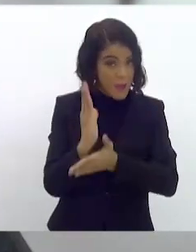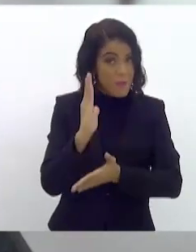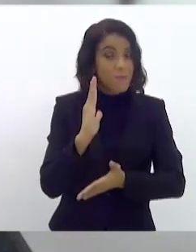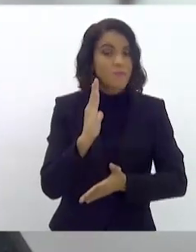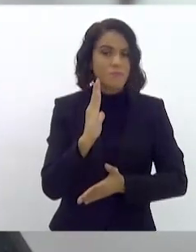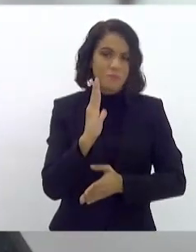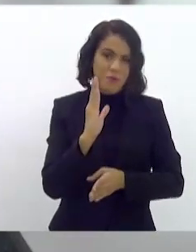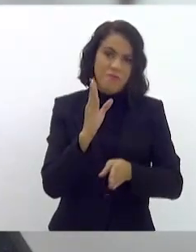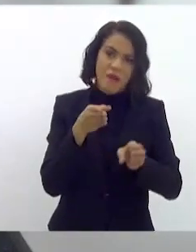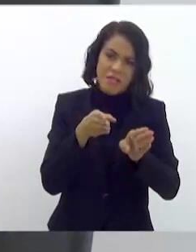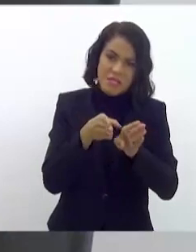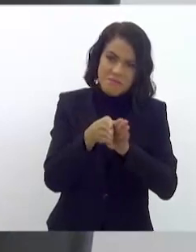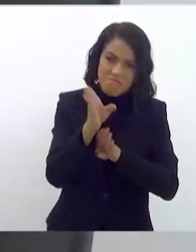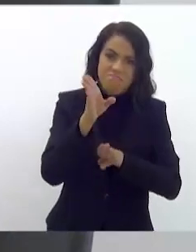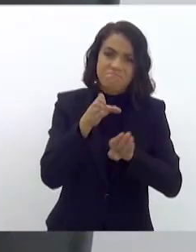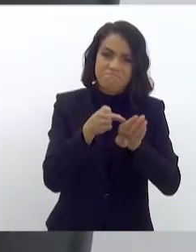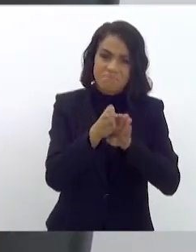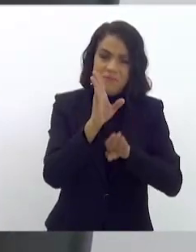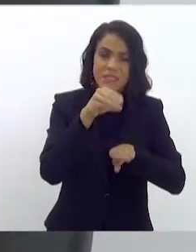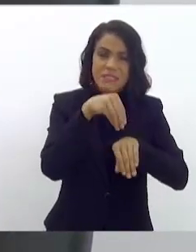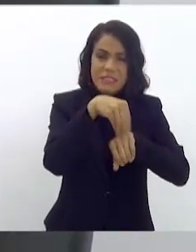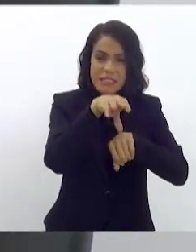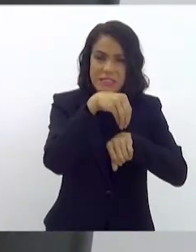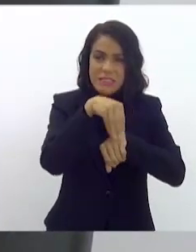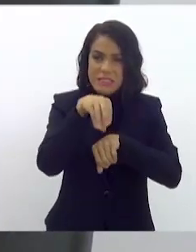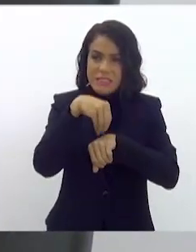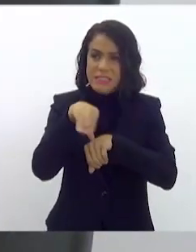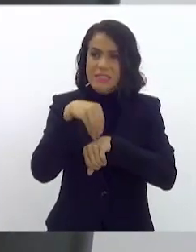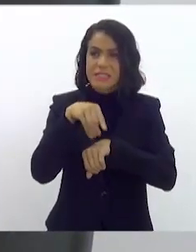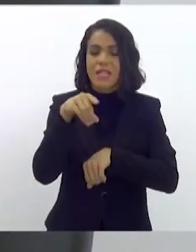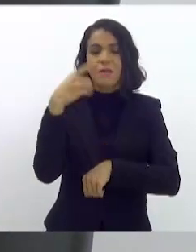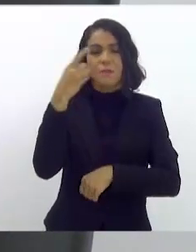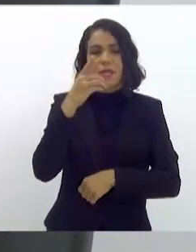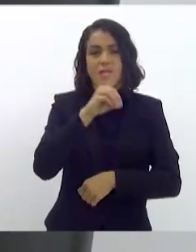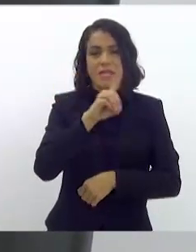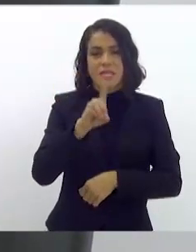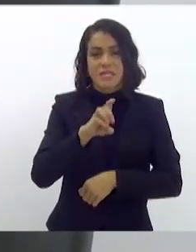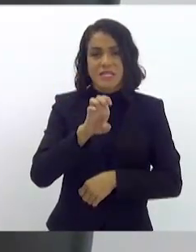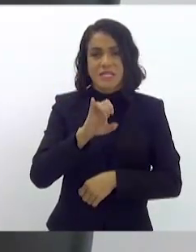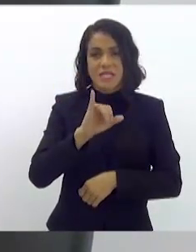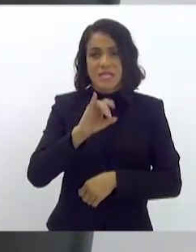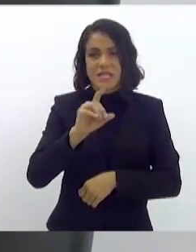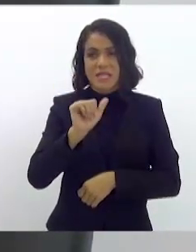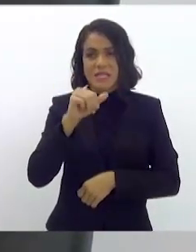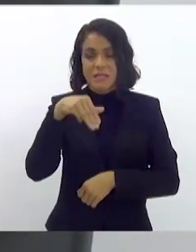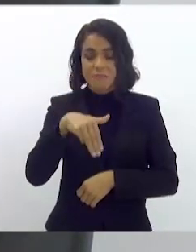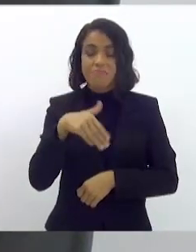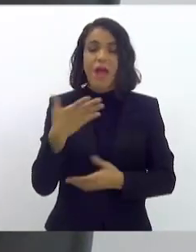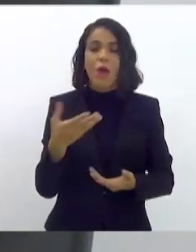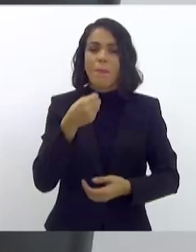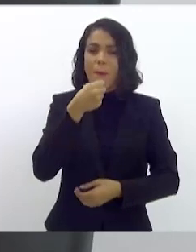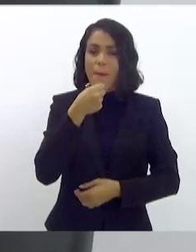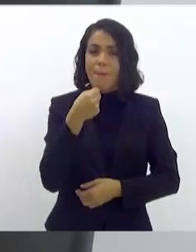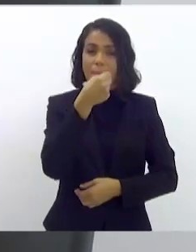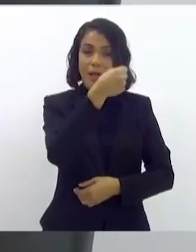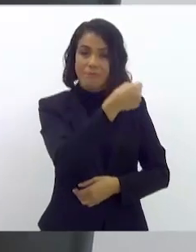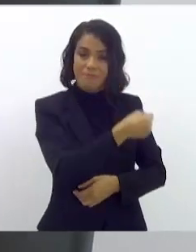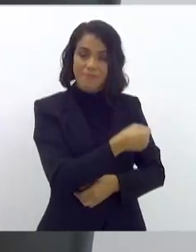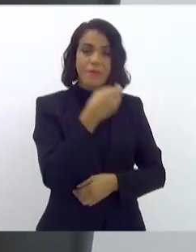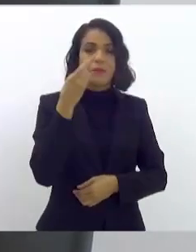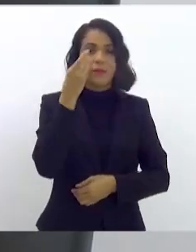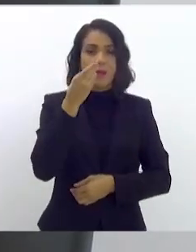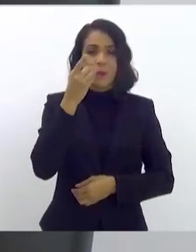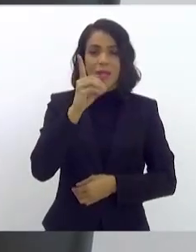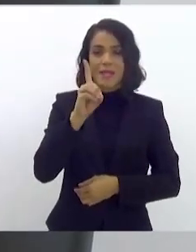as indicações feitas pela deputada Zeidan, e aí eu quero passar aqui a palavra à deputada Dani para fazer as suas considerações